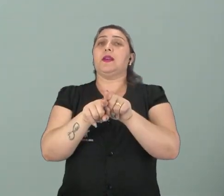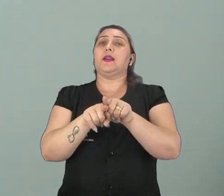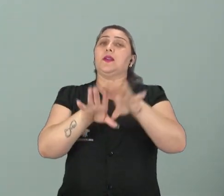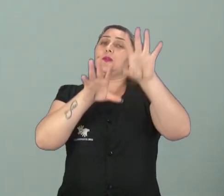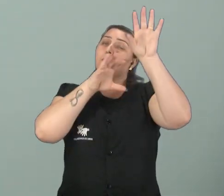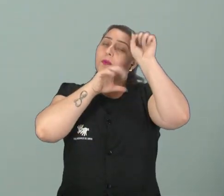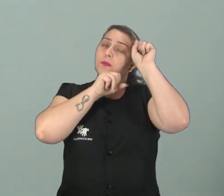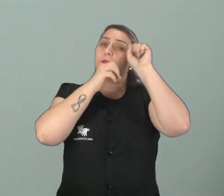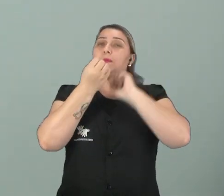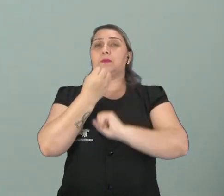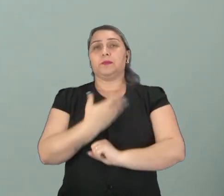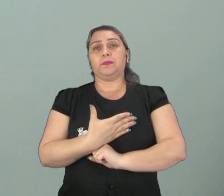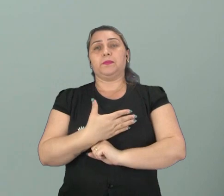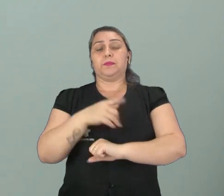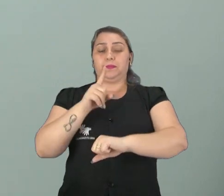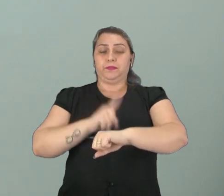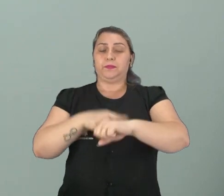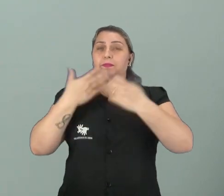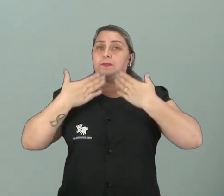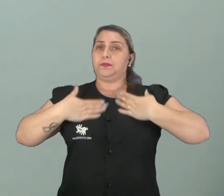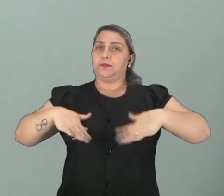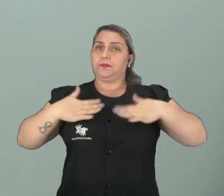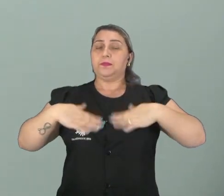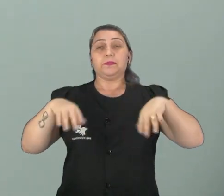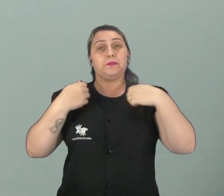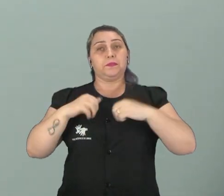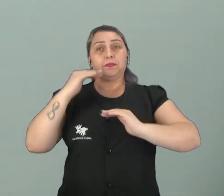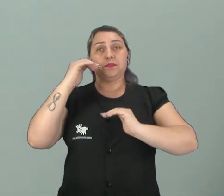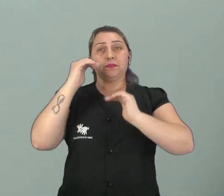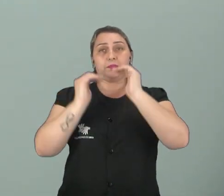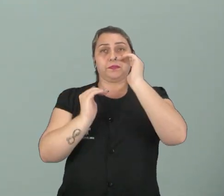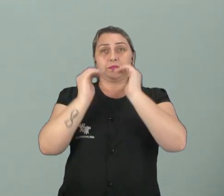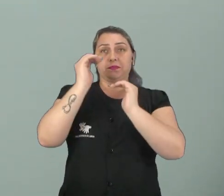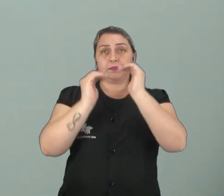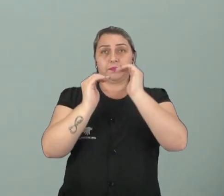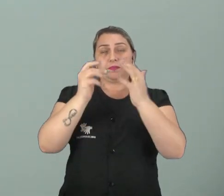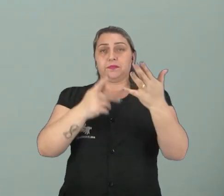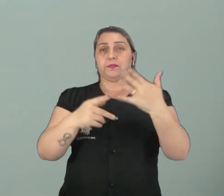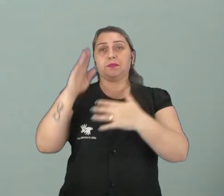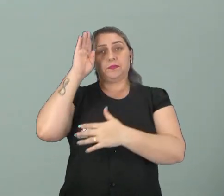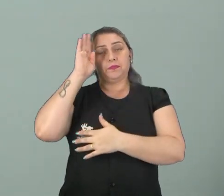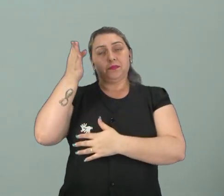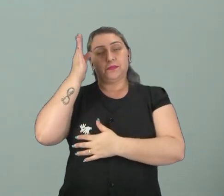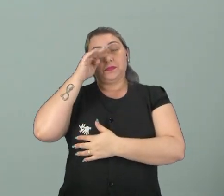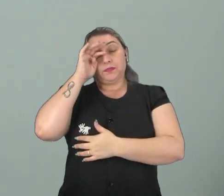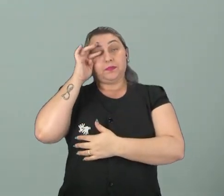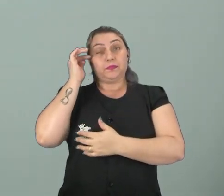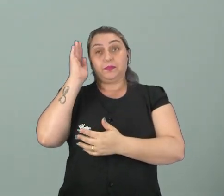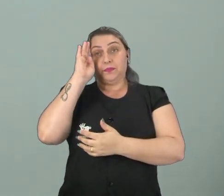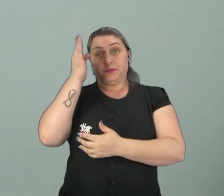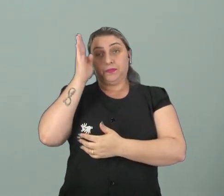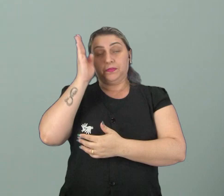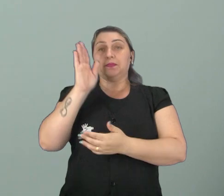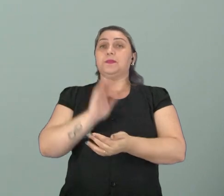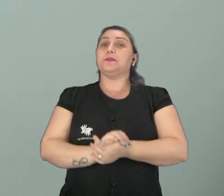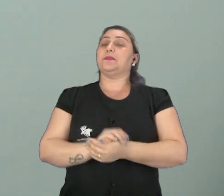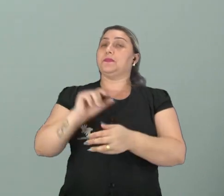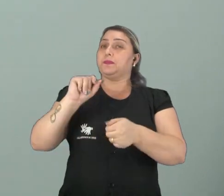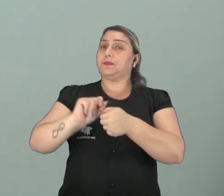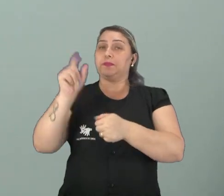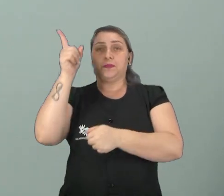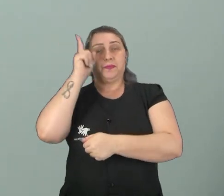isso, momentos de descanso e que devem ser bem equilibrados e, principalmente, devem ser seguidos,